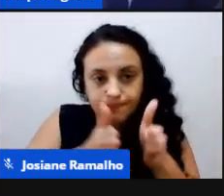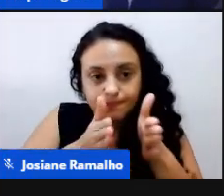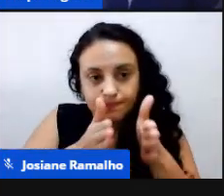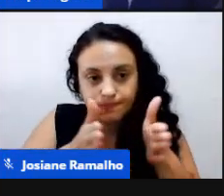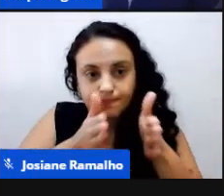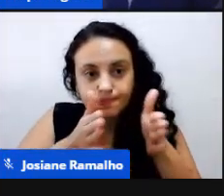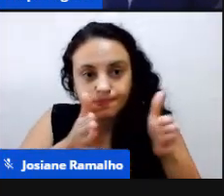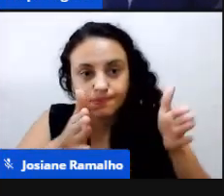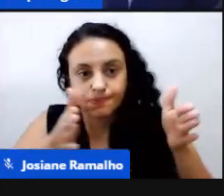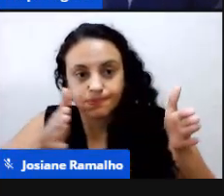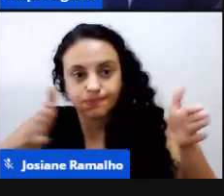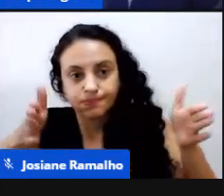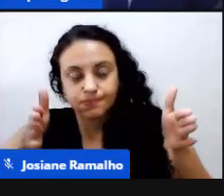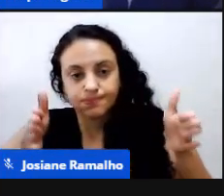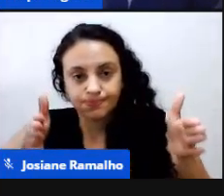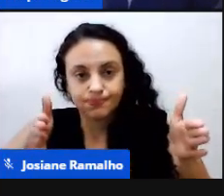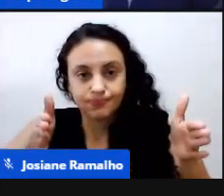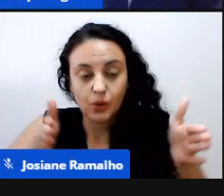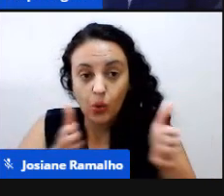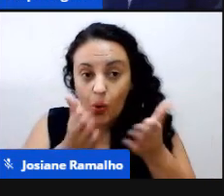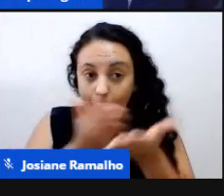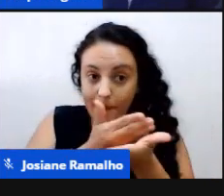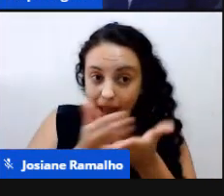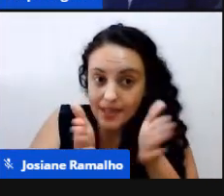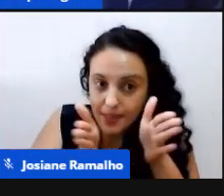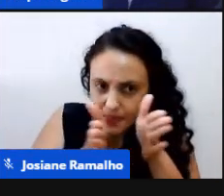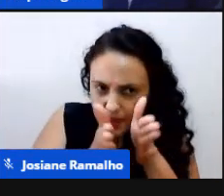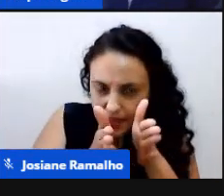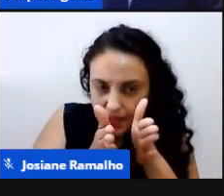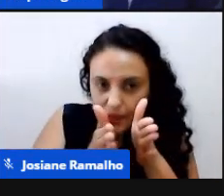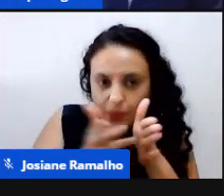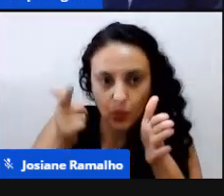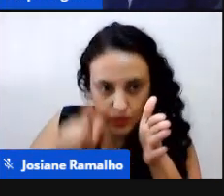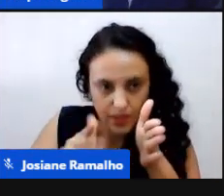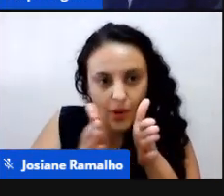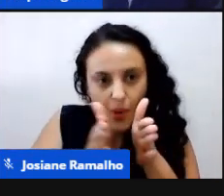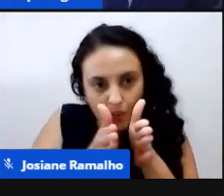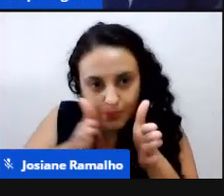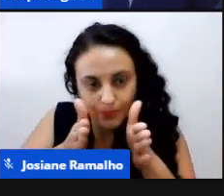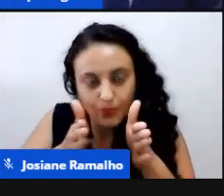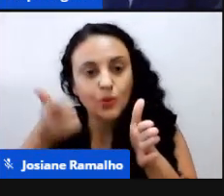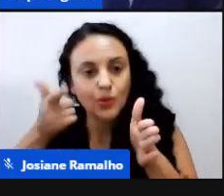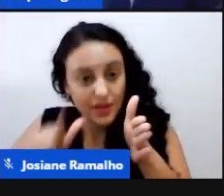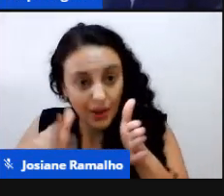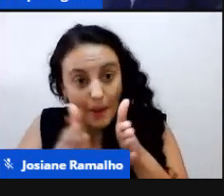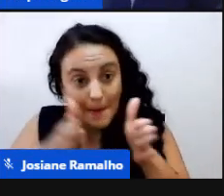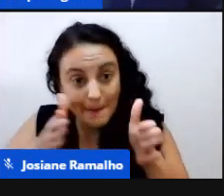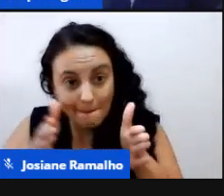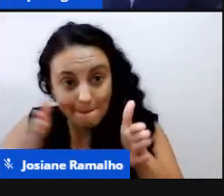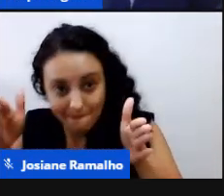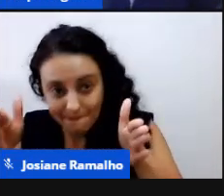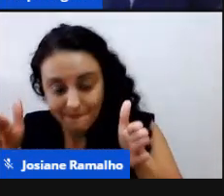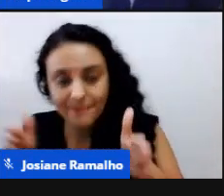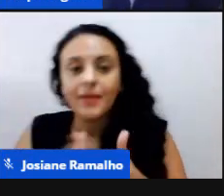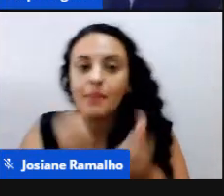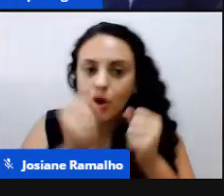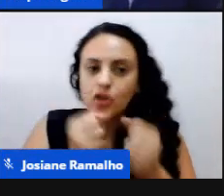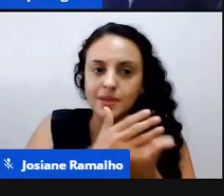distância pequena e aí quando ele conseguir, nós vamos aumentando, beleza? Vamos lá então, Davi, pode